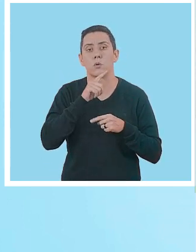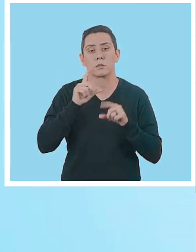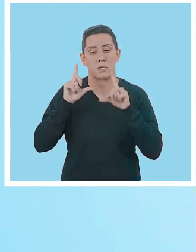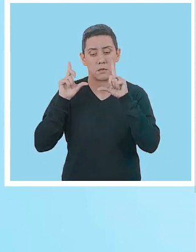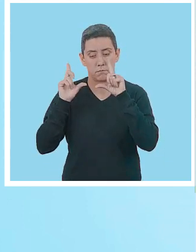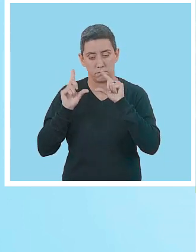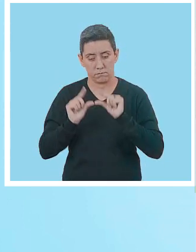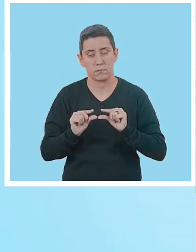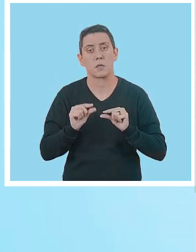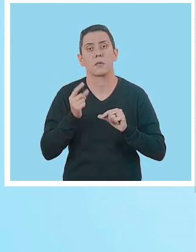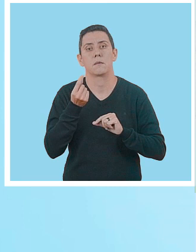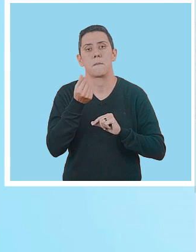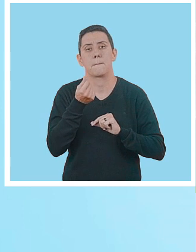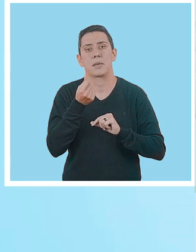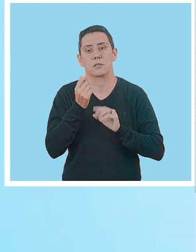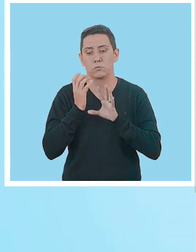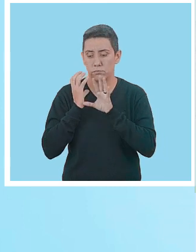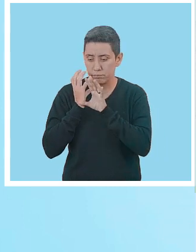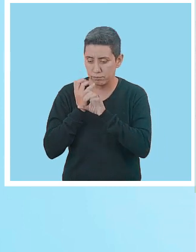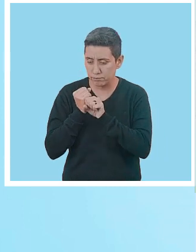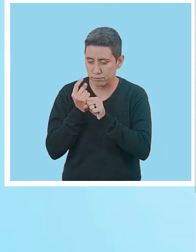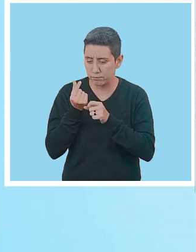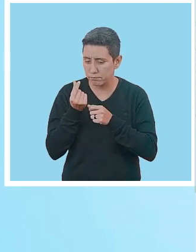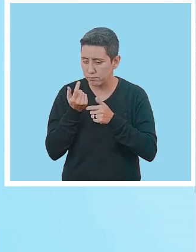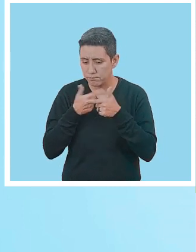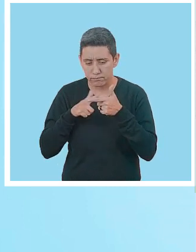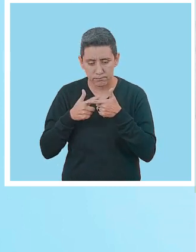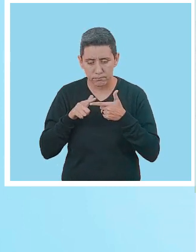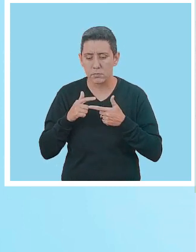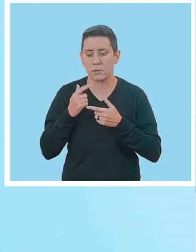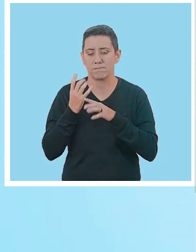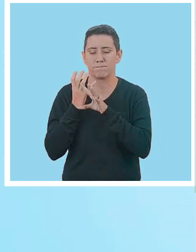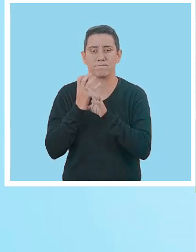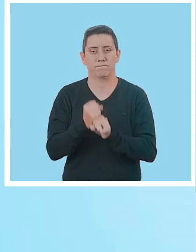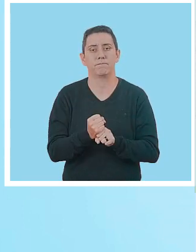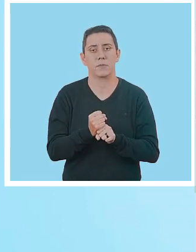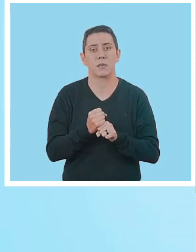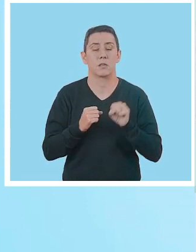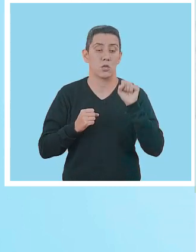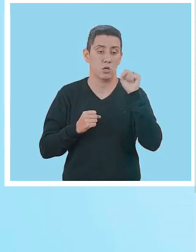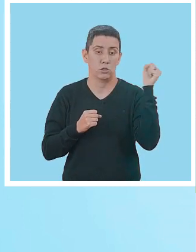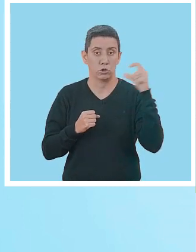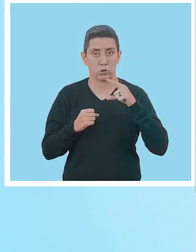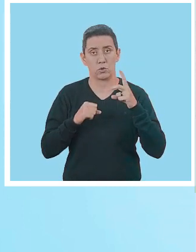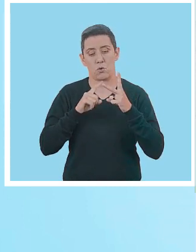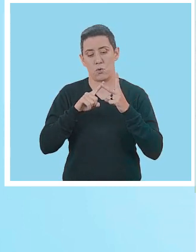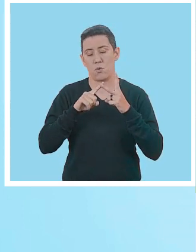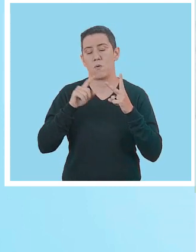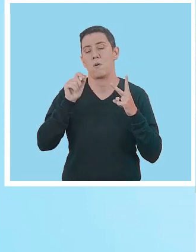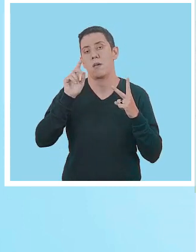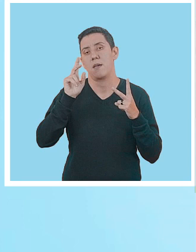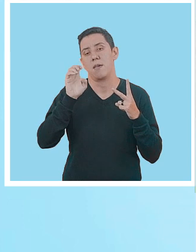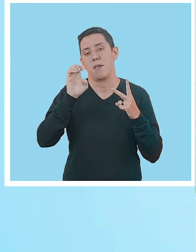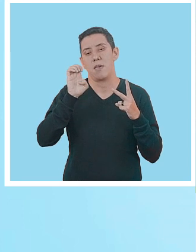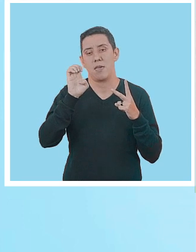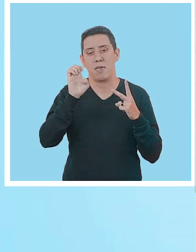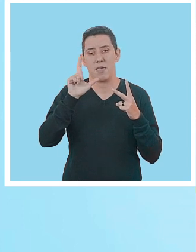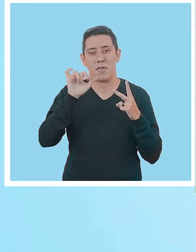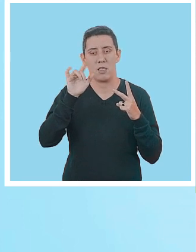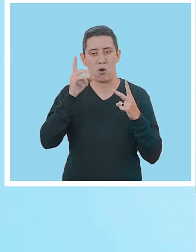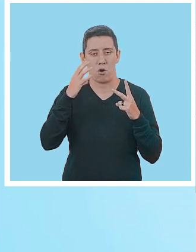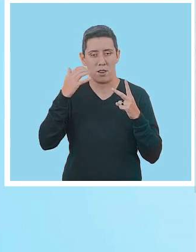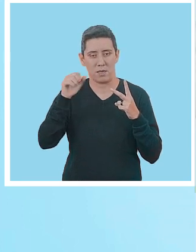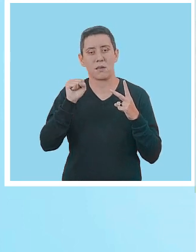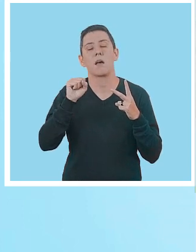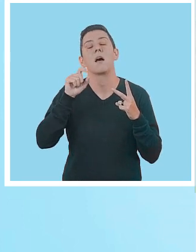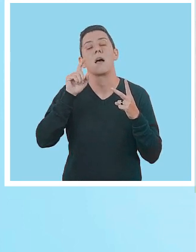né de curso nos últimos anos hoje a solar junto com a eólica são as fontes mais baratas né em termos de